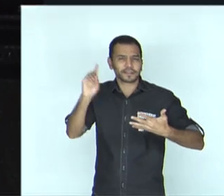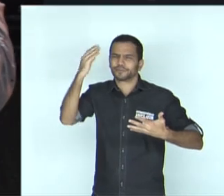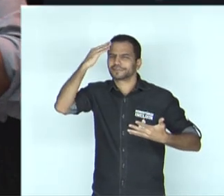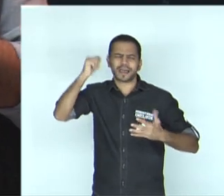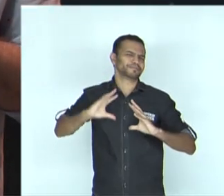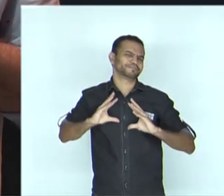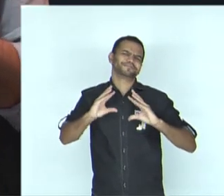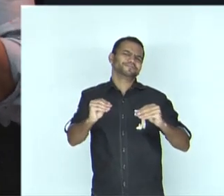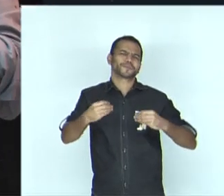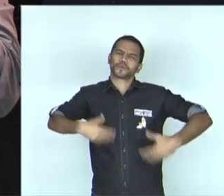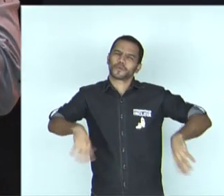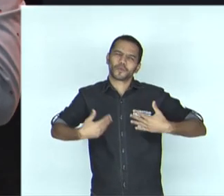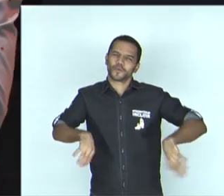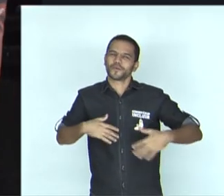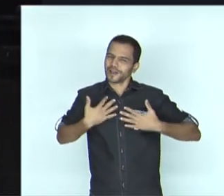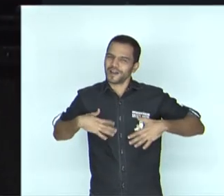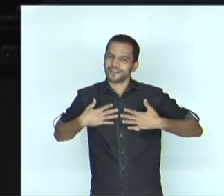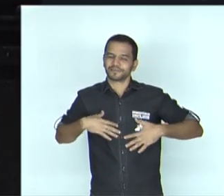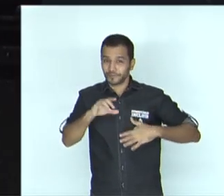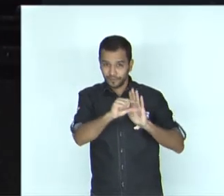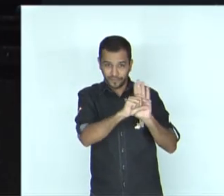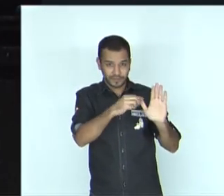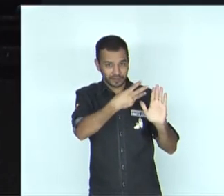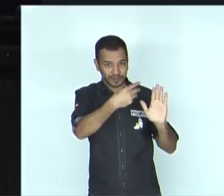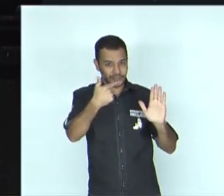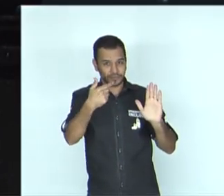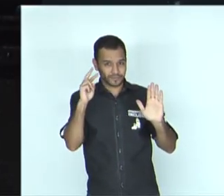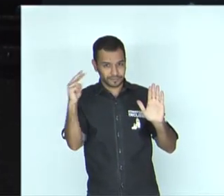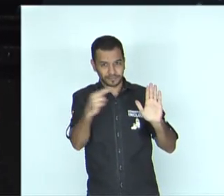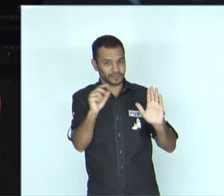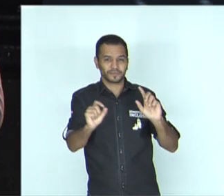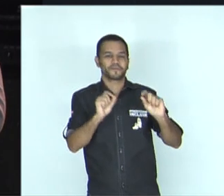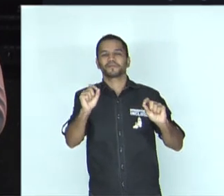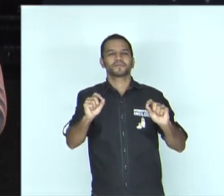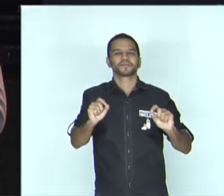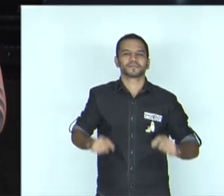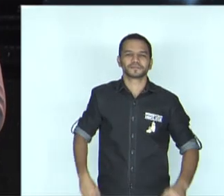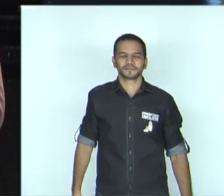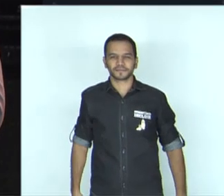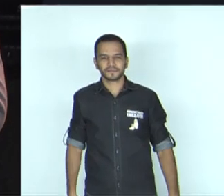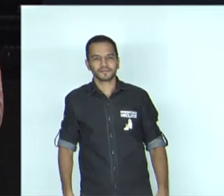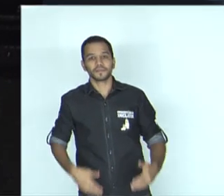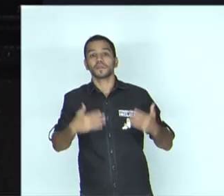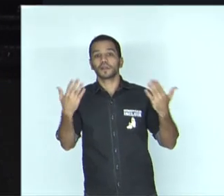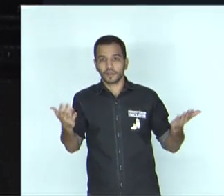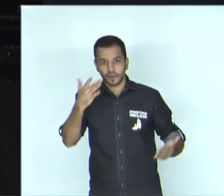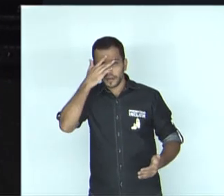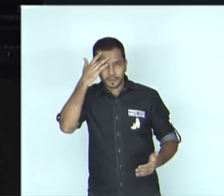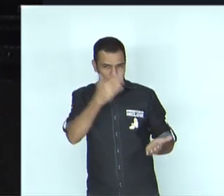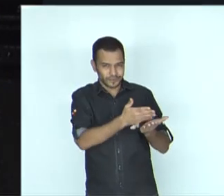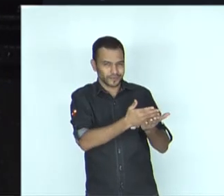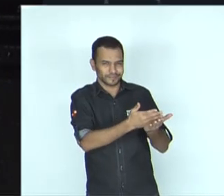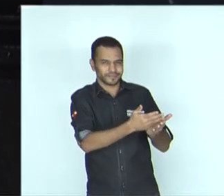sabe tudo. Olha o versículo 32. Nós vemos assim no versículo 32. Pois os pagãos é que